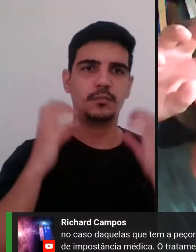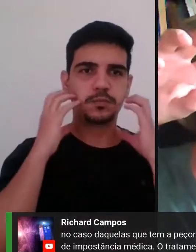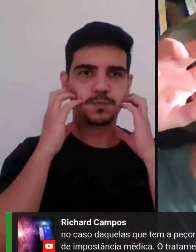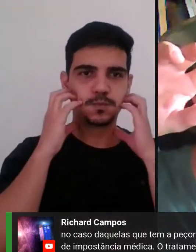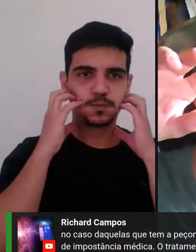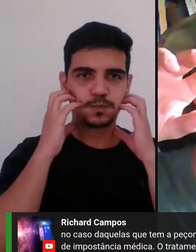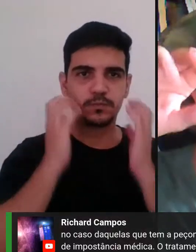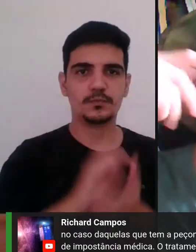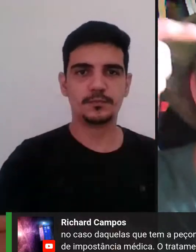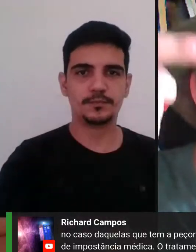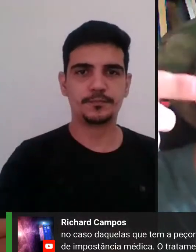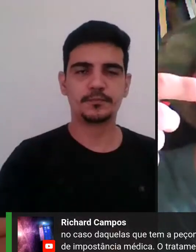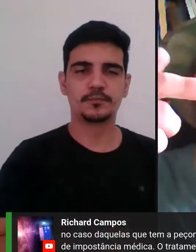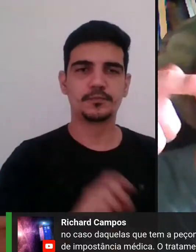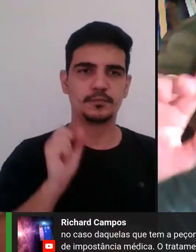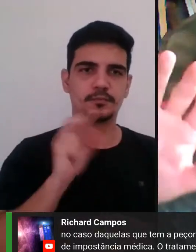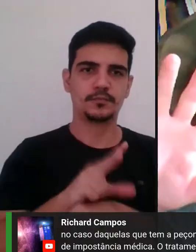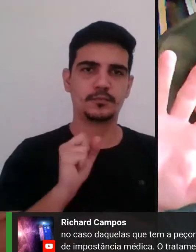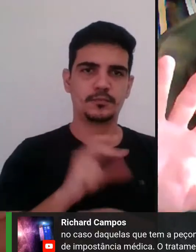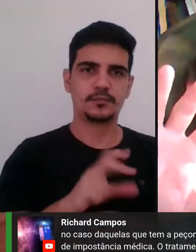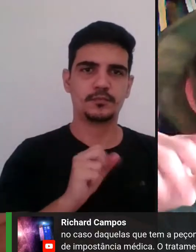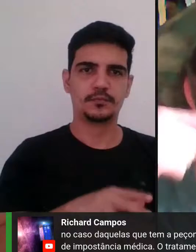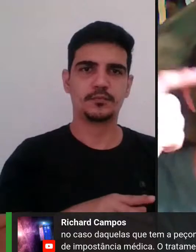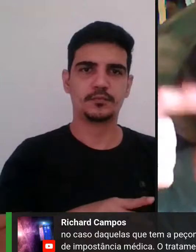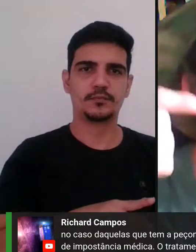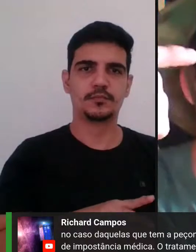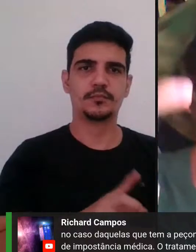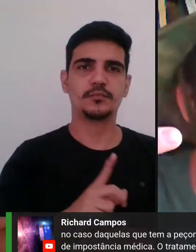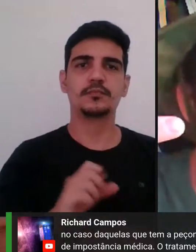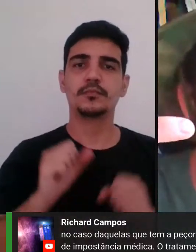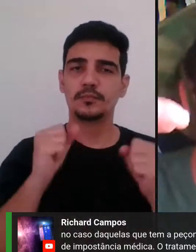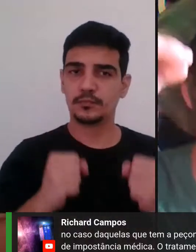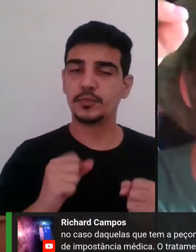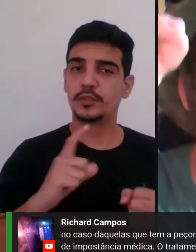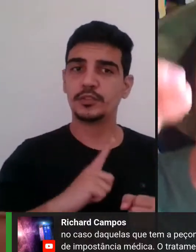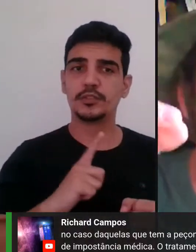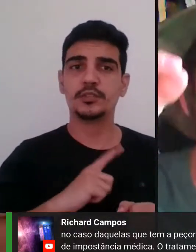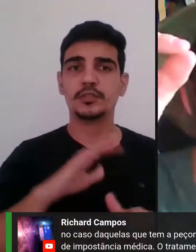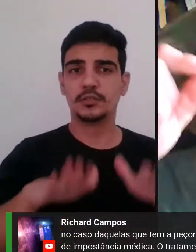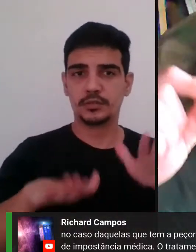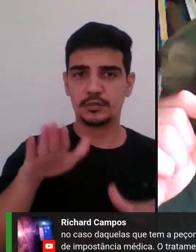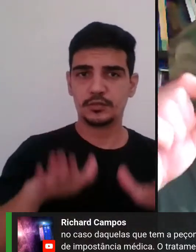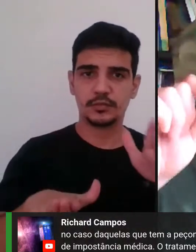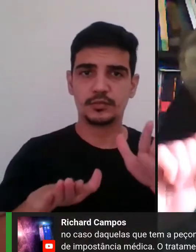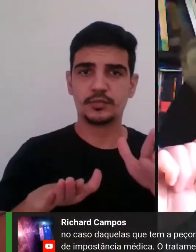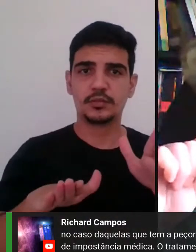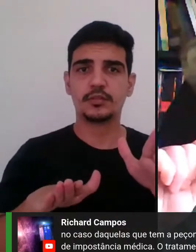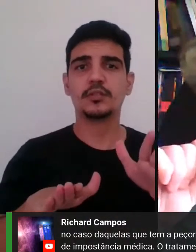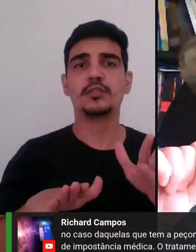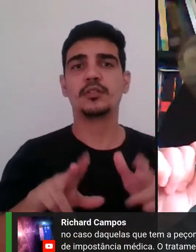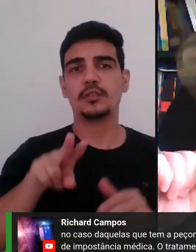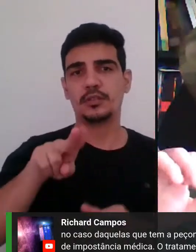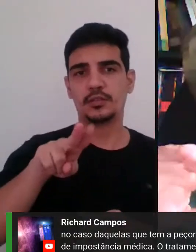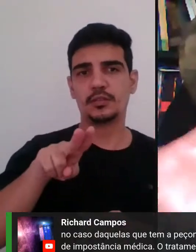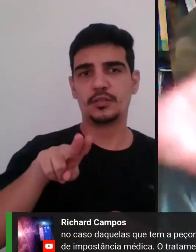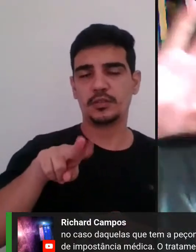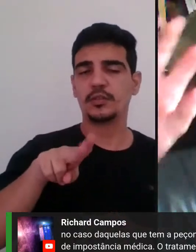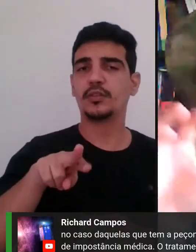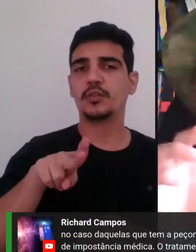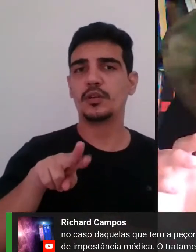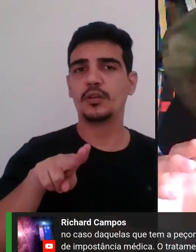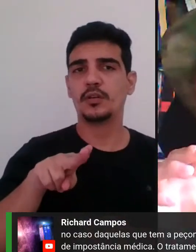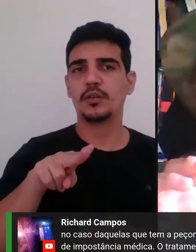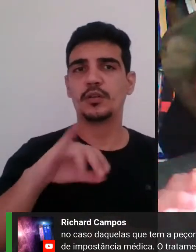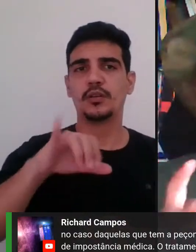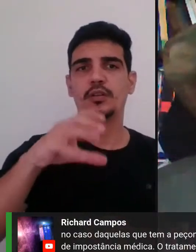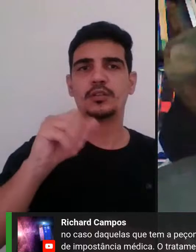que é uma glândula de veneno. Injetou. Pode ter uma reação similar ao envenenamento de jararaca leve. Então, o que o